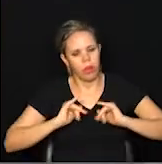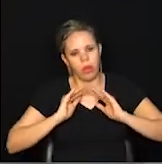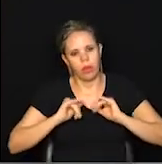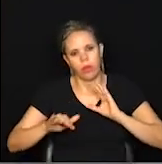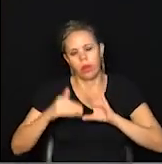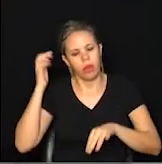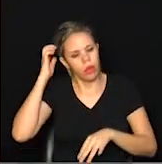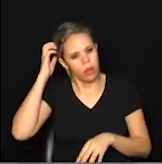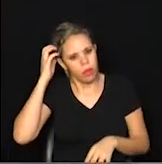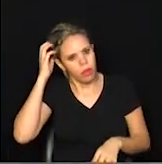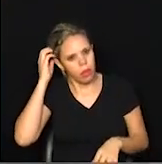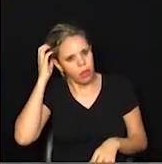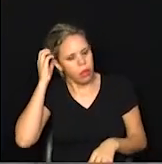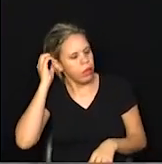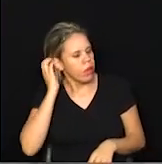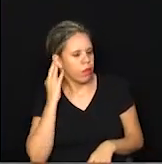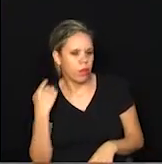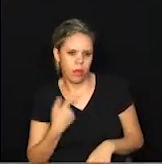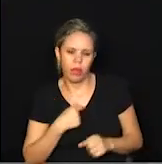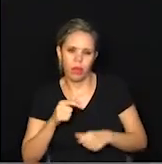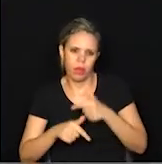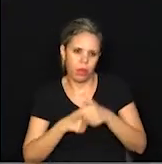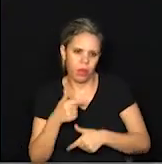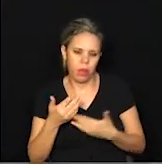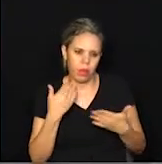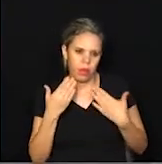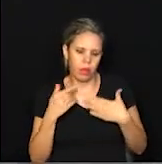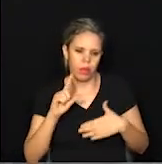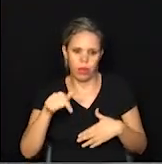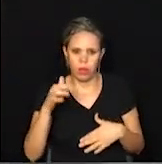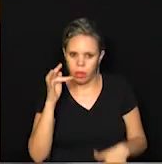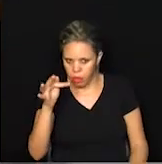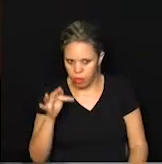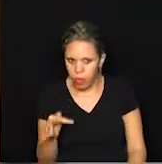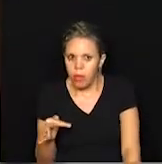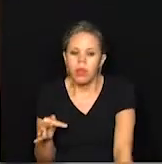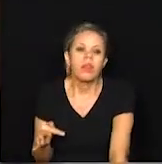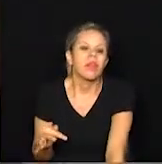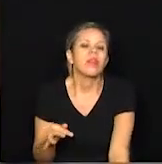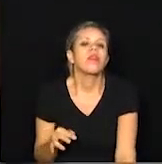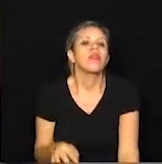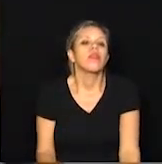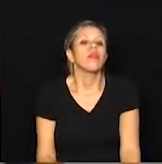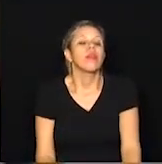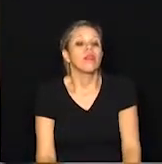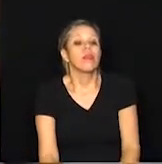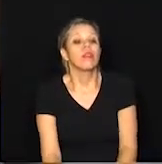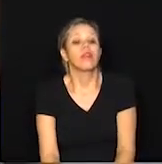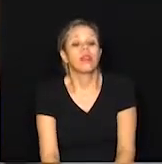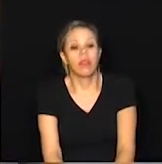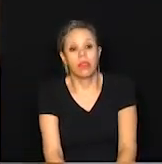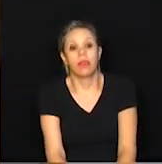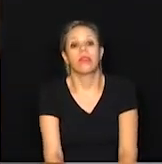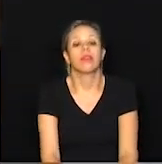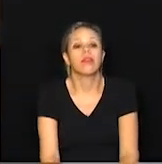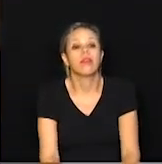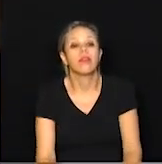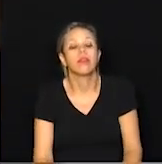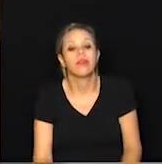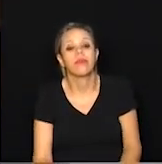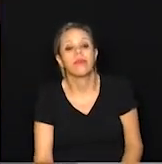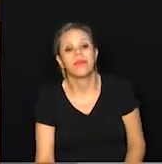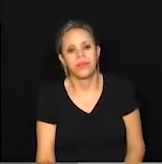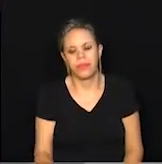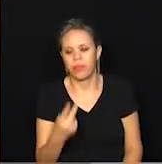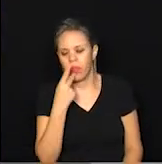essa demanda, e nisso a gente pode trabalhar, discutir mais para frente sobre isso daí. Vou falar um pouco de